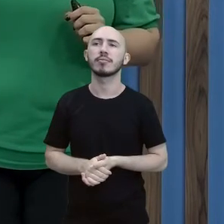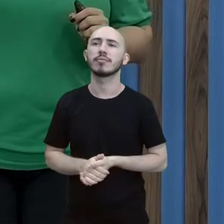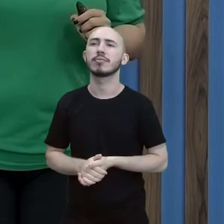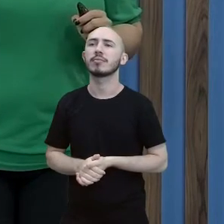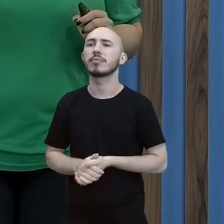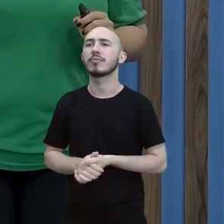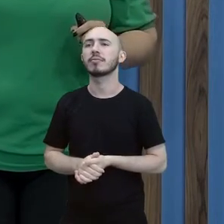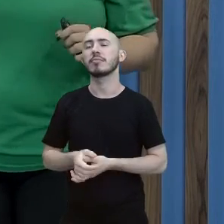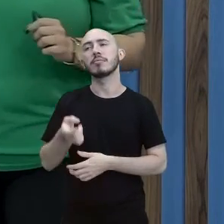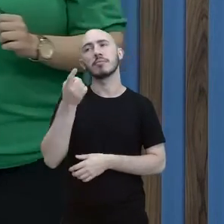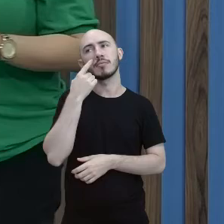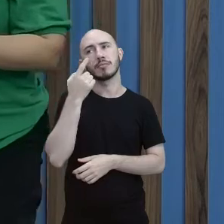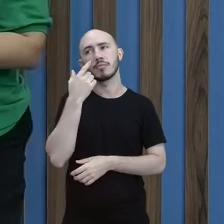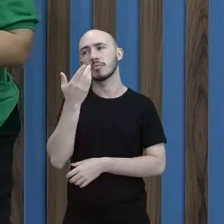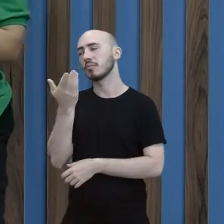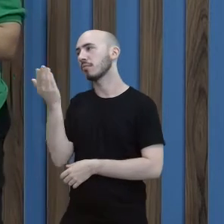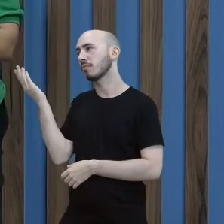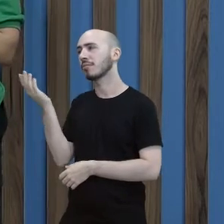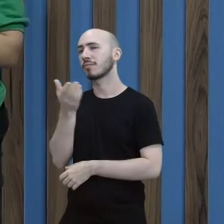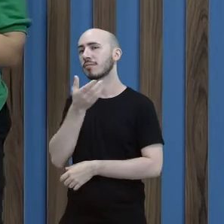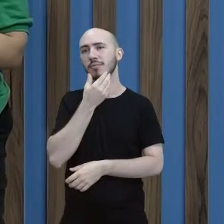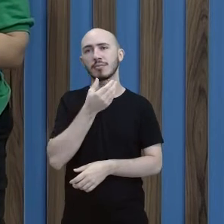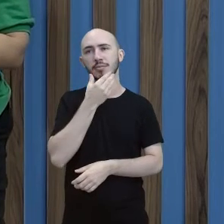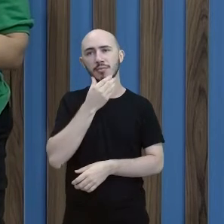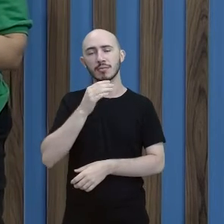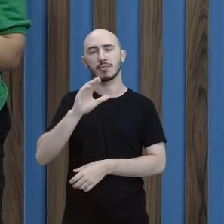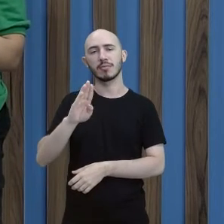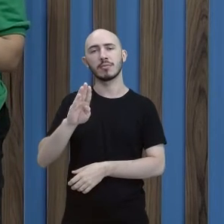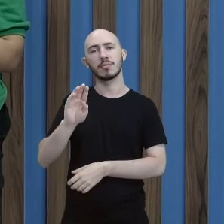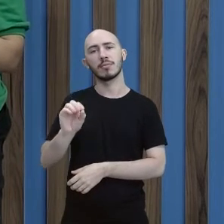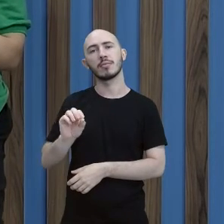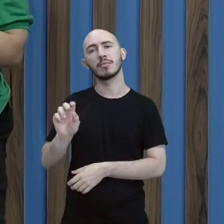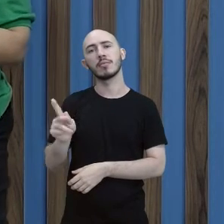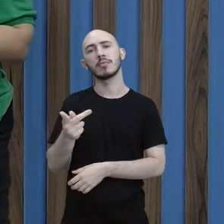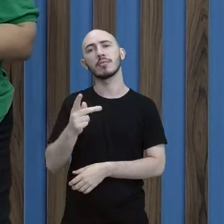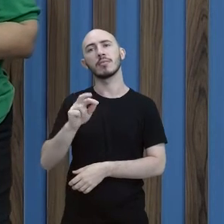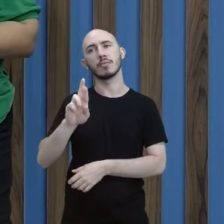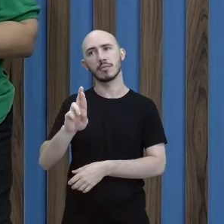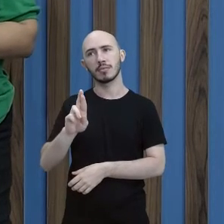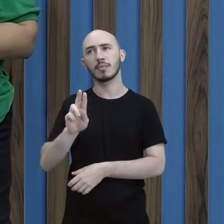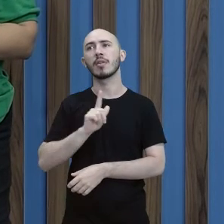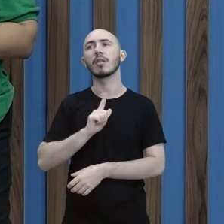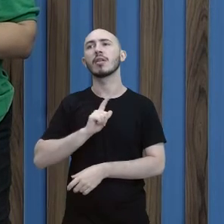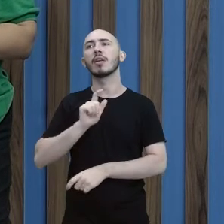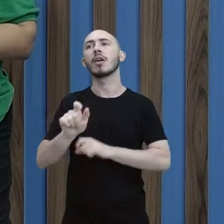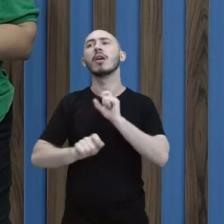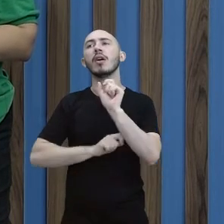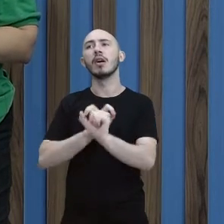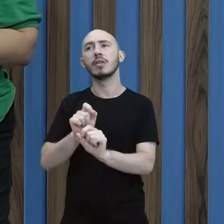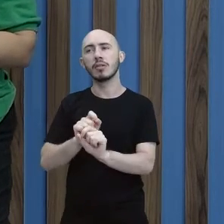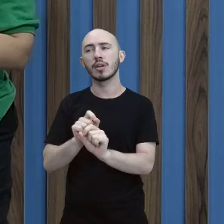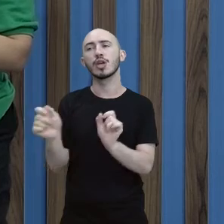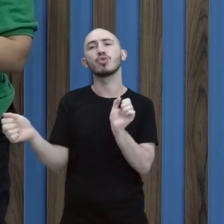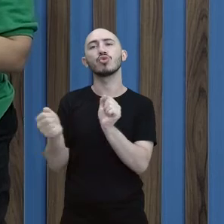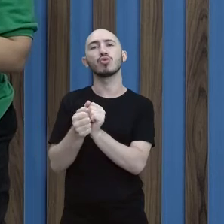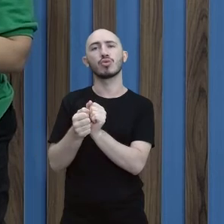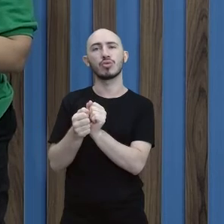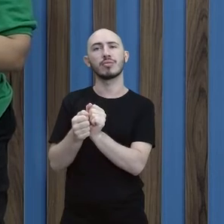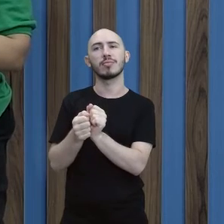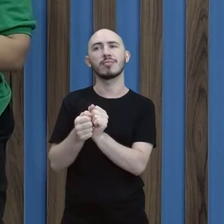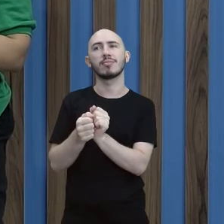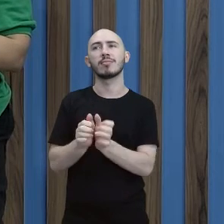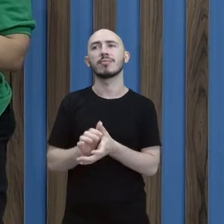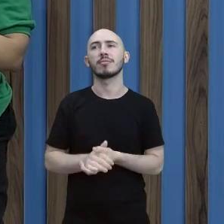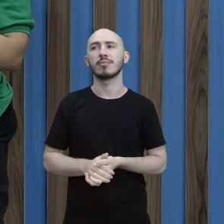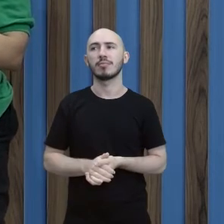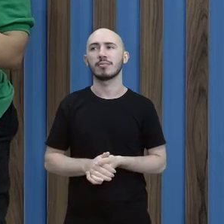Aí, gente, Bohr, né? Ó aqui, ó, a gente já tem uma adição de um nome aqui nesse modelo, que é o modelo